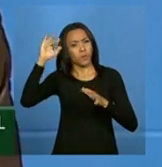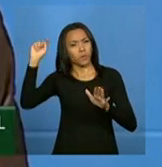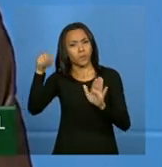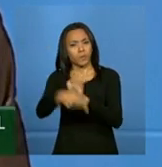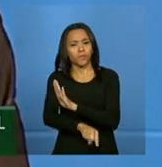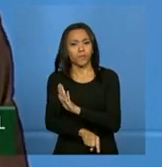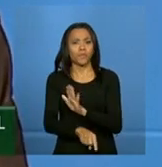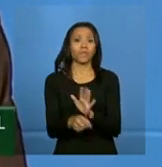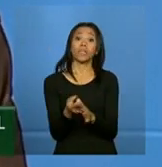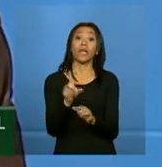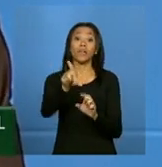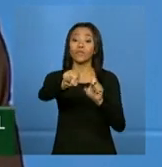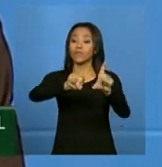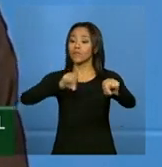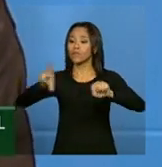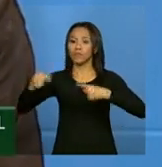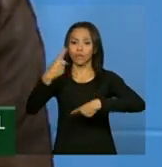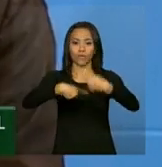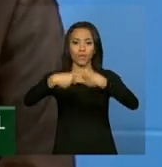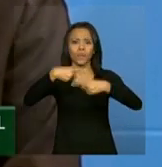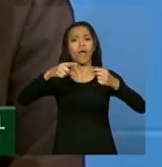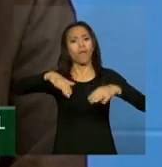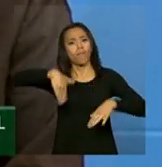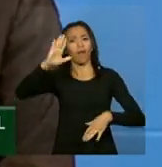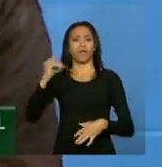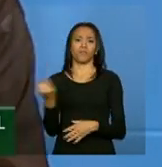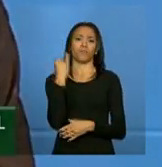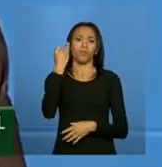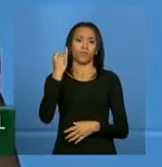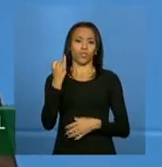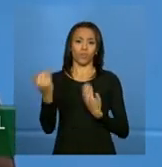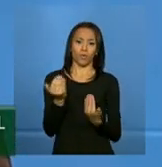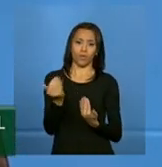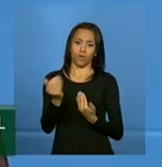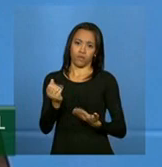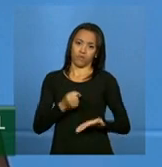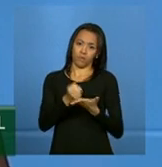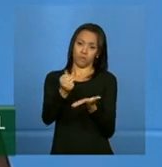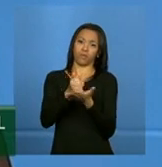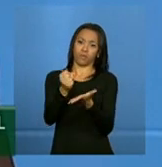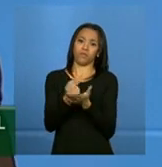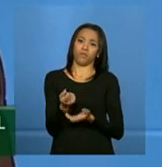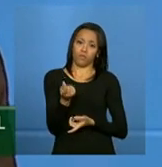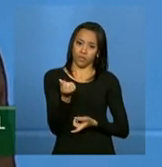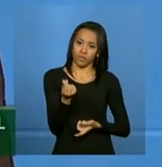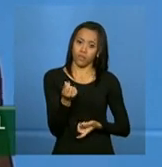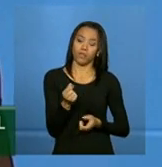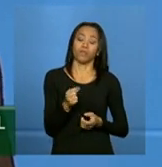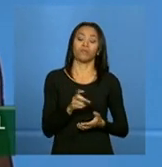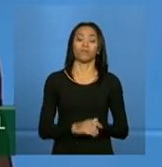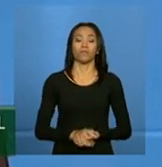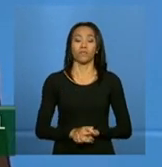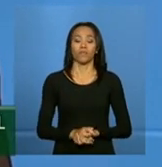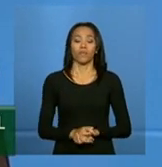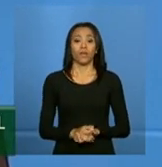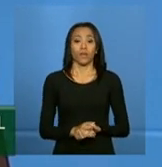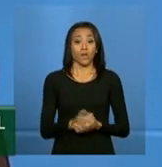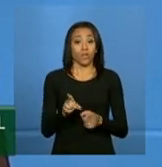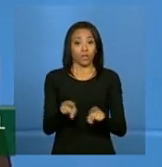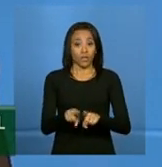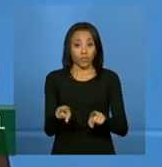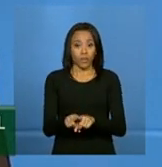escolhas de políticas são mais importantes do que o auxílio financeiro ou o crescimento econômico. O